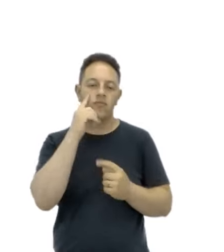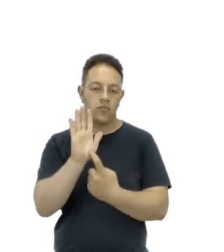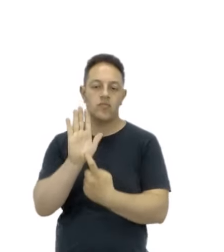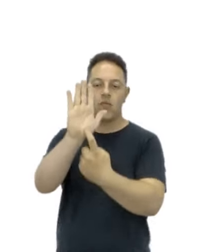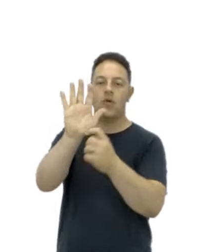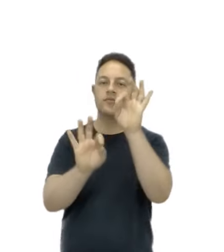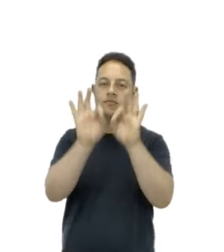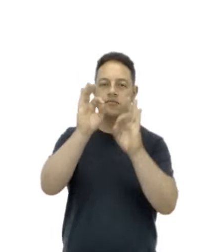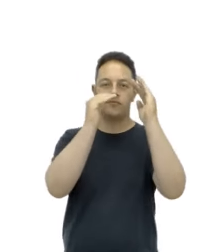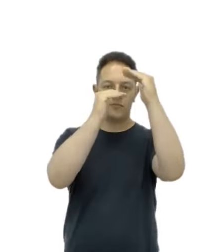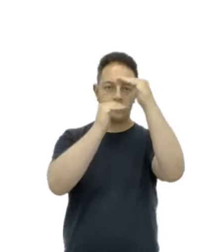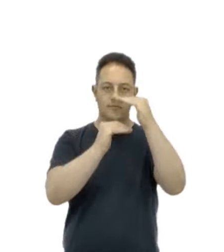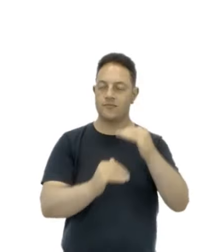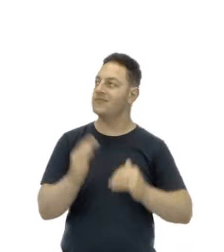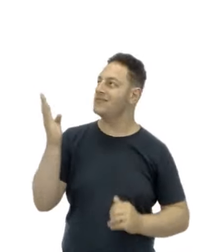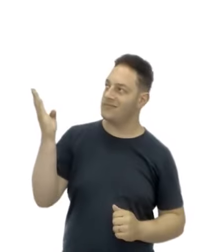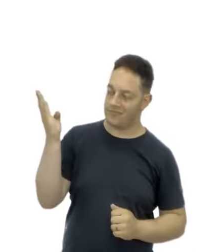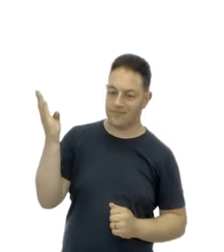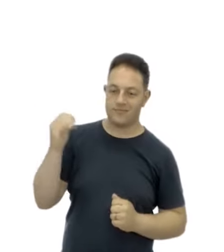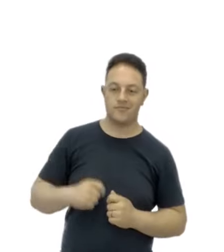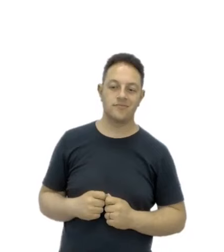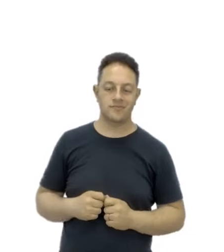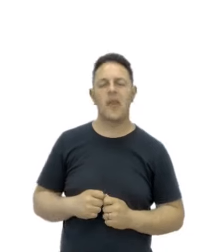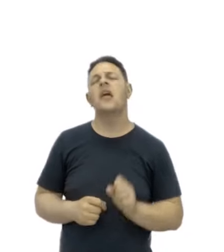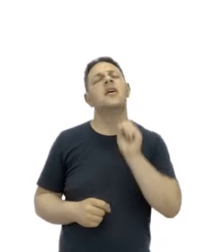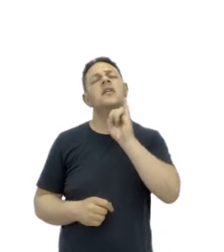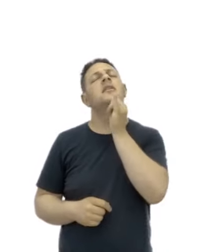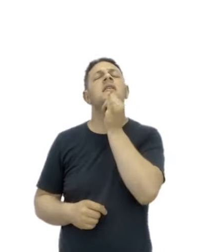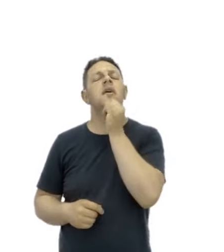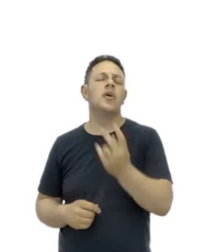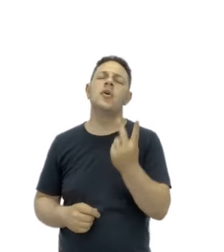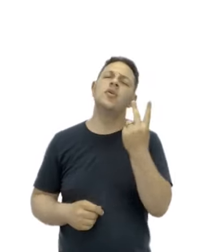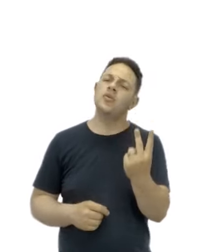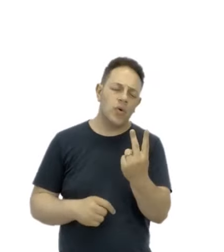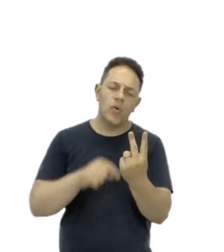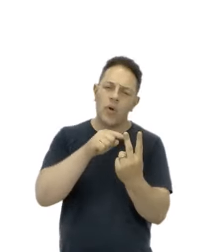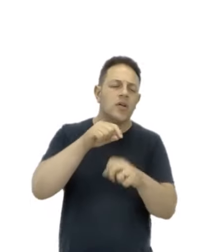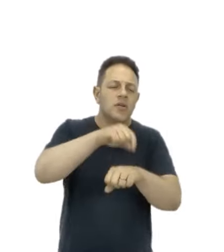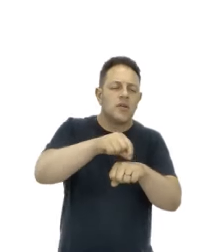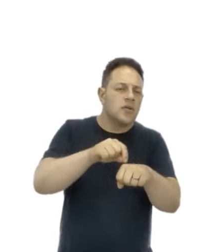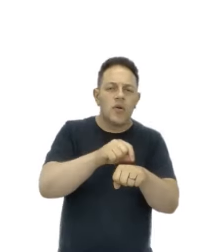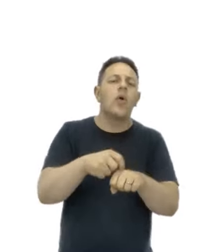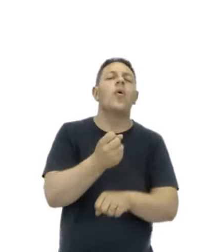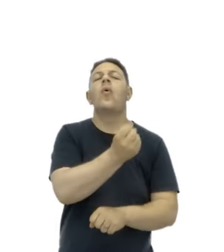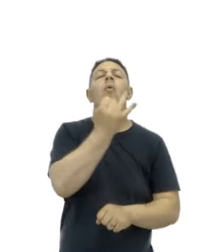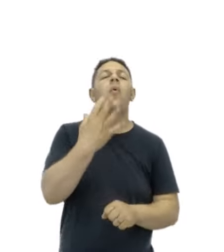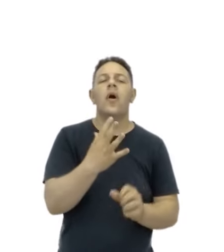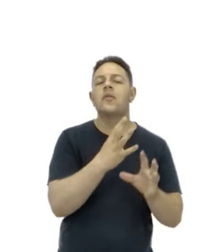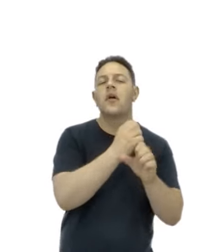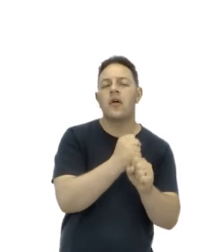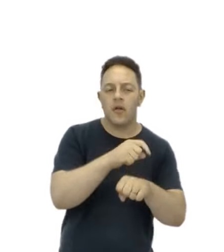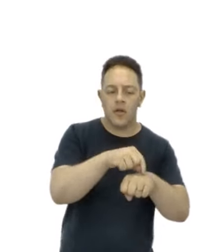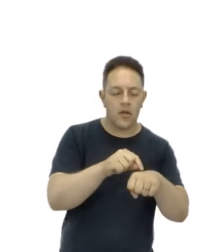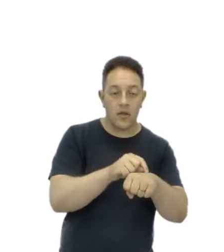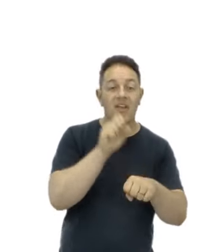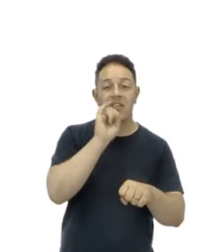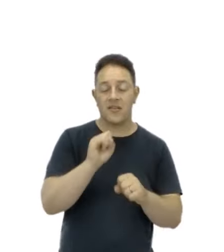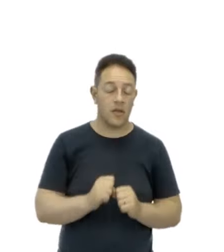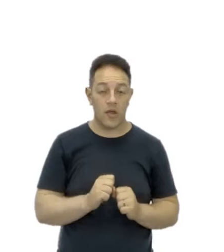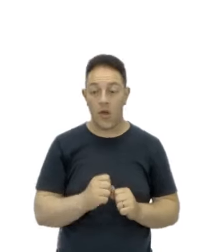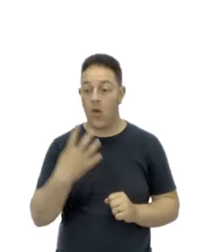organizando essas ideias. E se fossem 2 joaninhas, quantas pintinhas teríamos? E se fossem 4? Se fossem